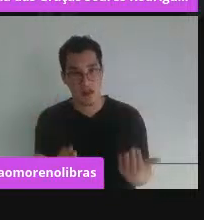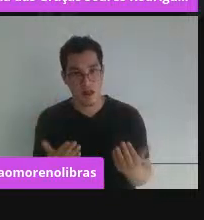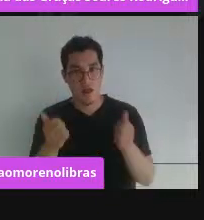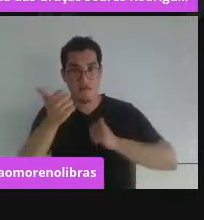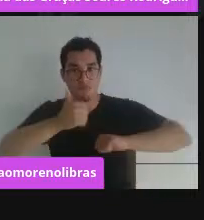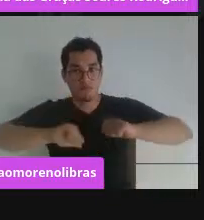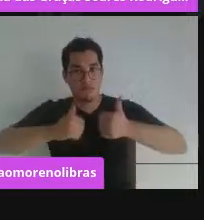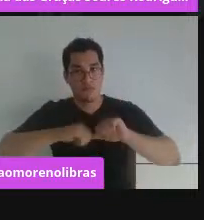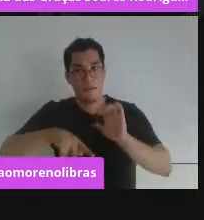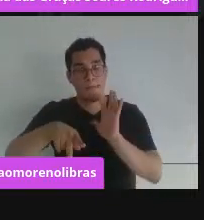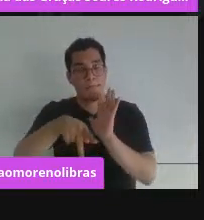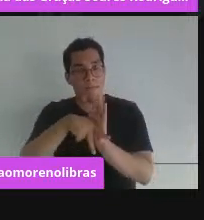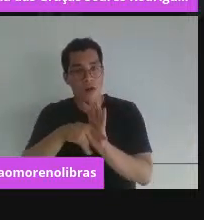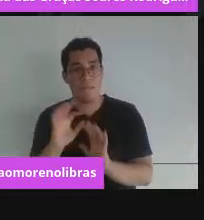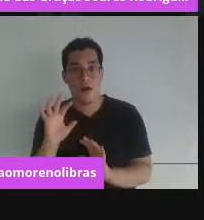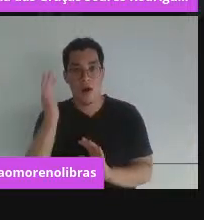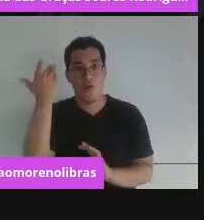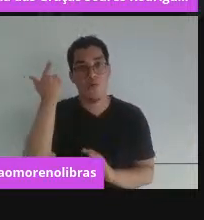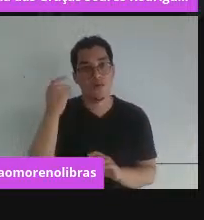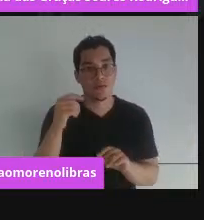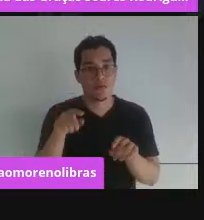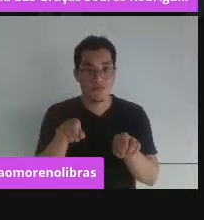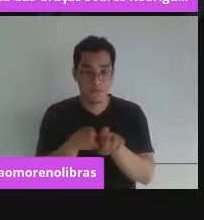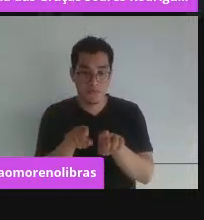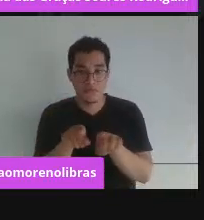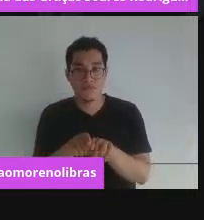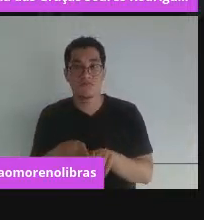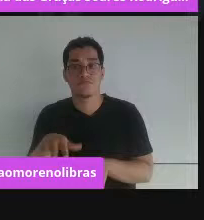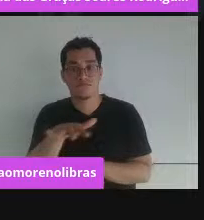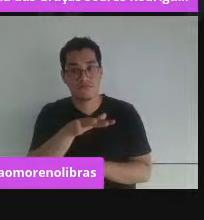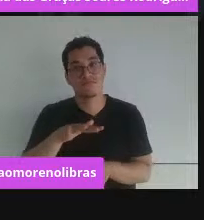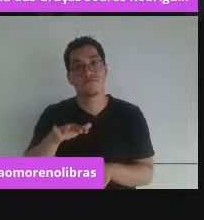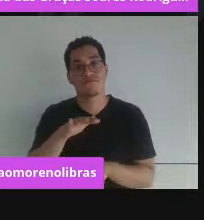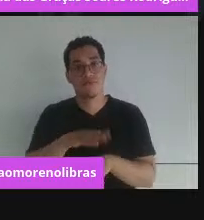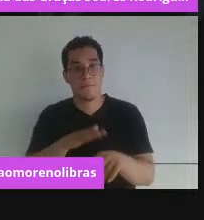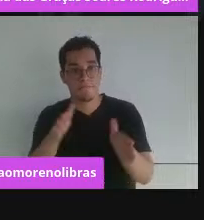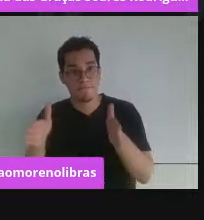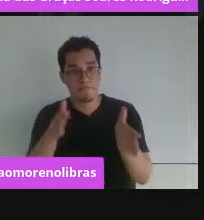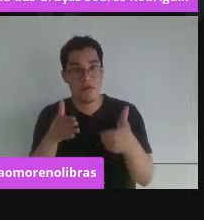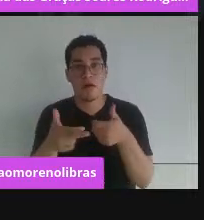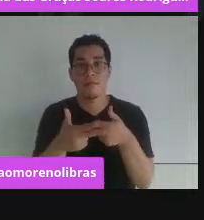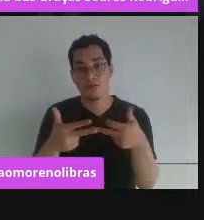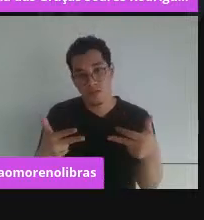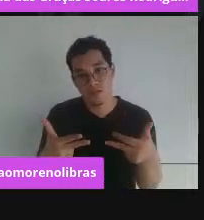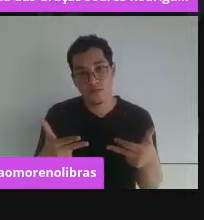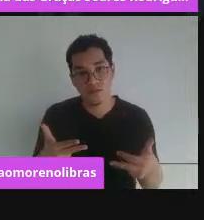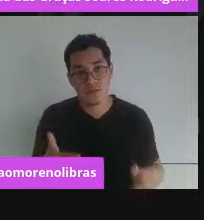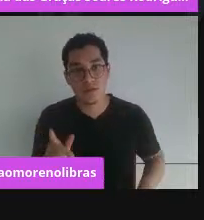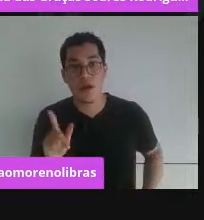daquela situação. Ou seja, é elevado pela avaliação que ele faz, é o eu